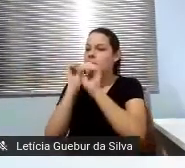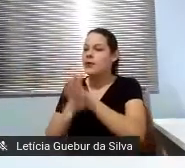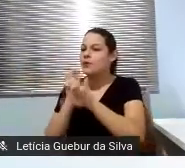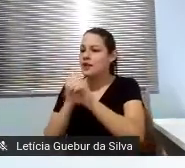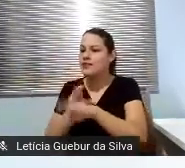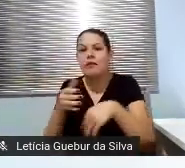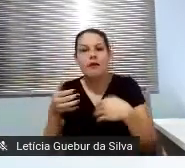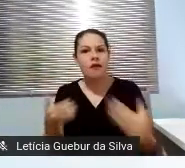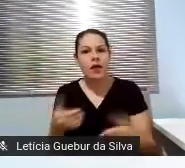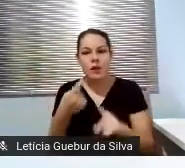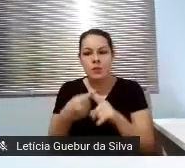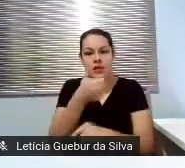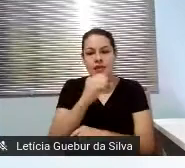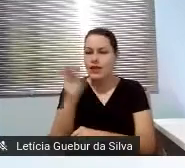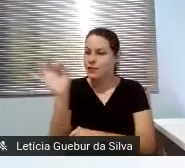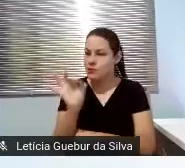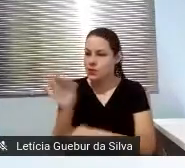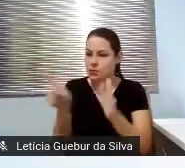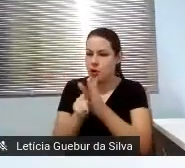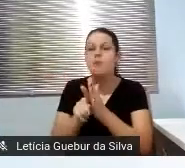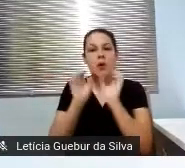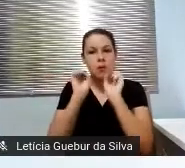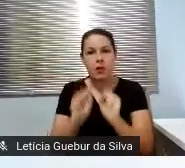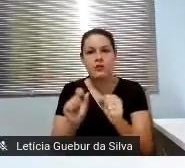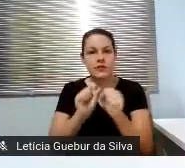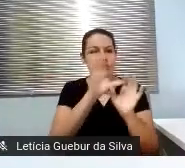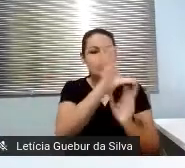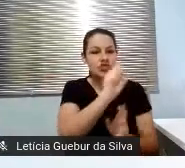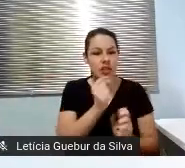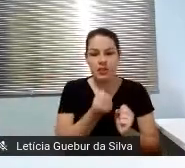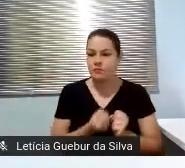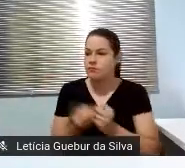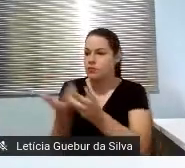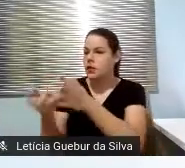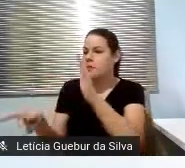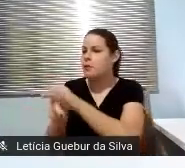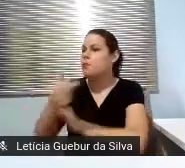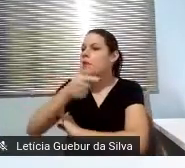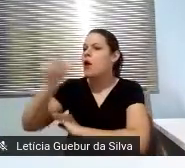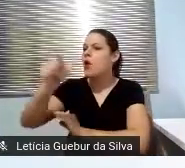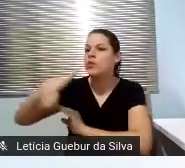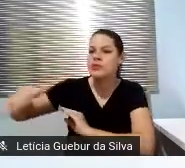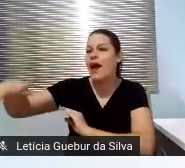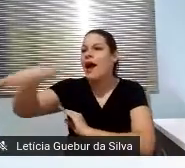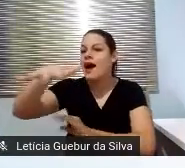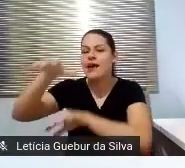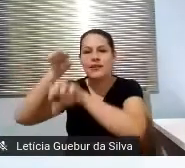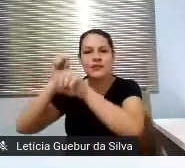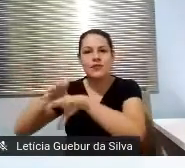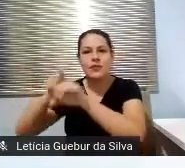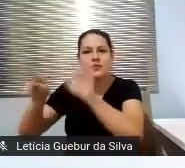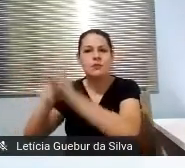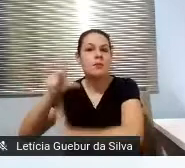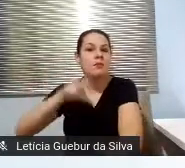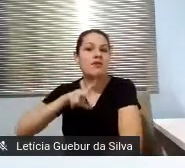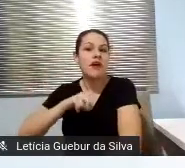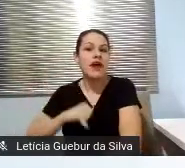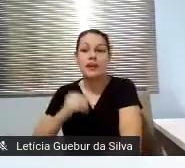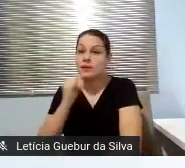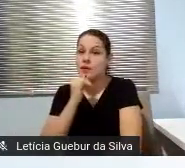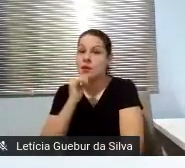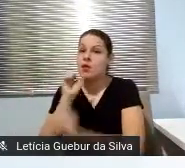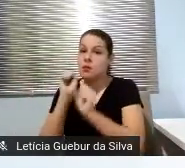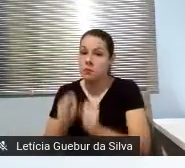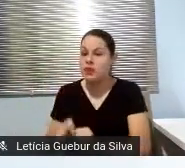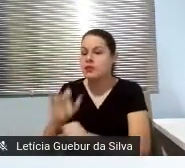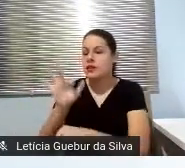Porque esses 10% para a educação, eu posso destinar esse recurso para outras áreas de educação que pode ser, por exemplo, a área filantrópica, como a